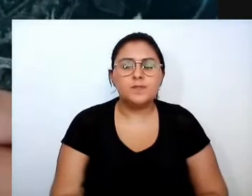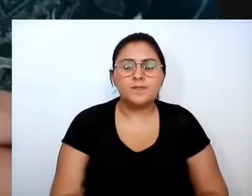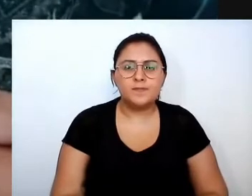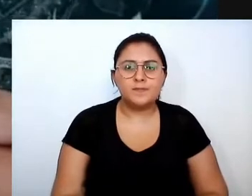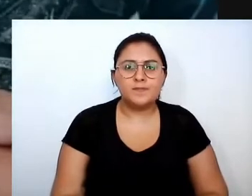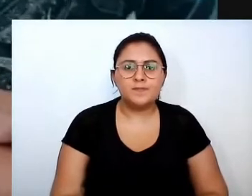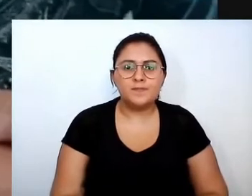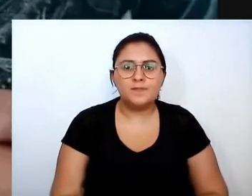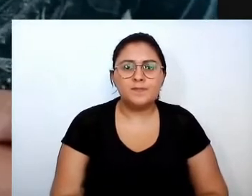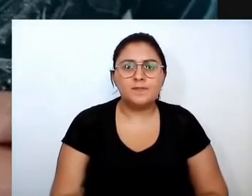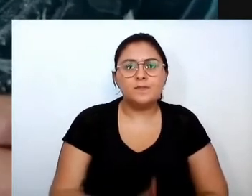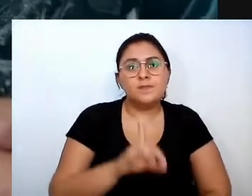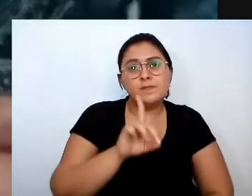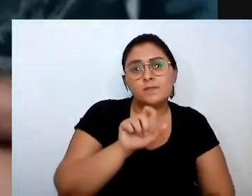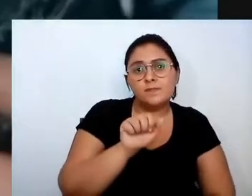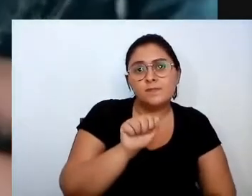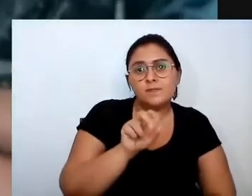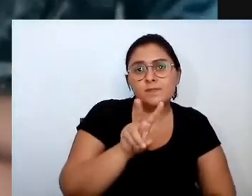José, olha só.